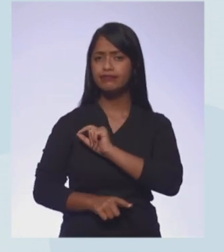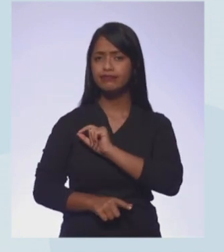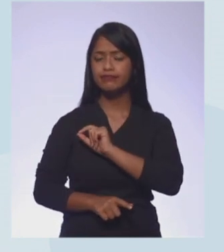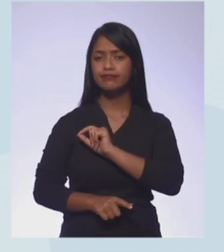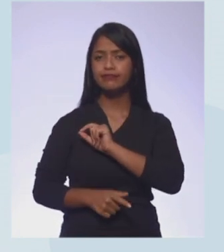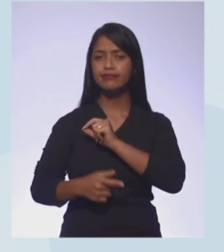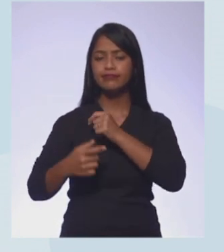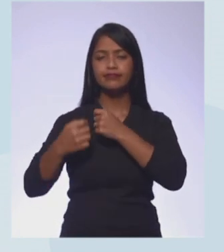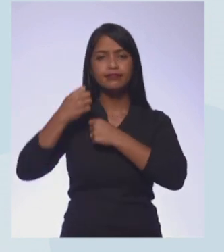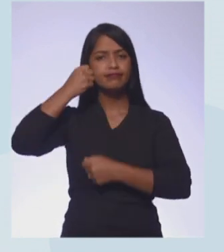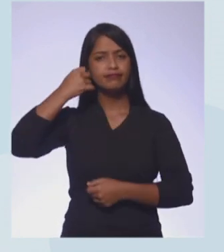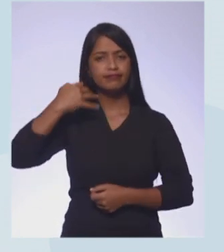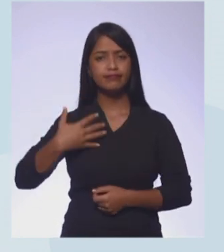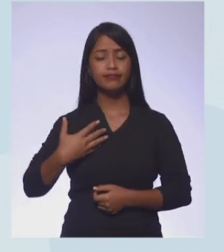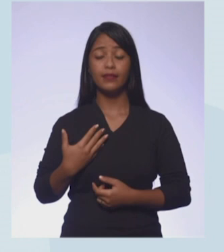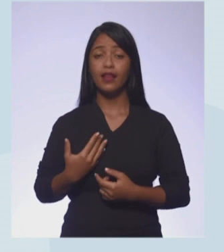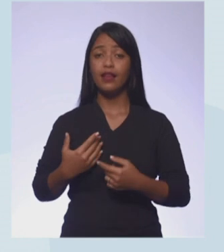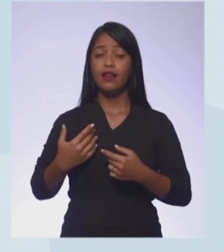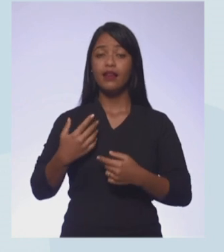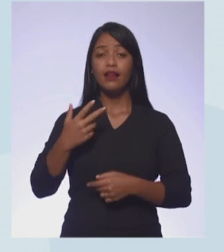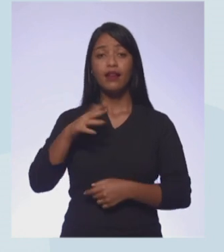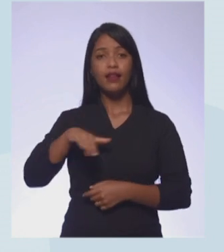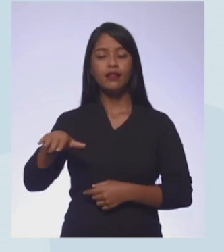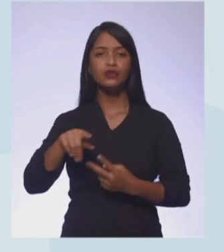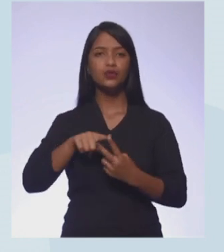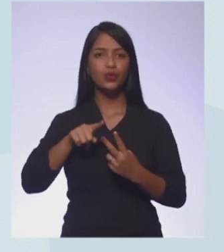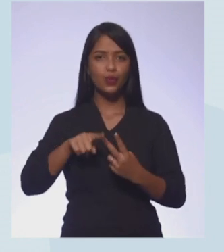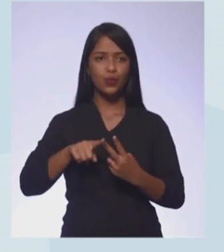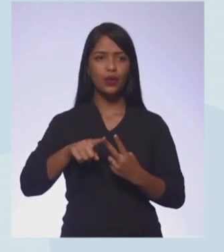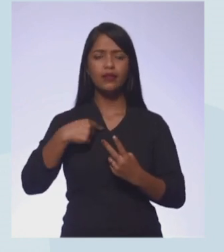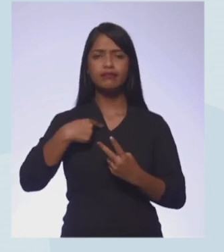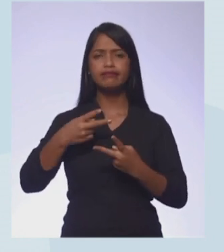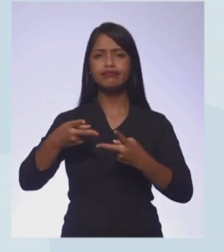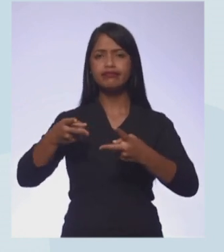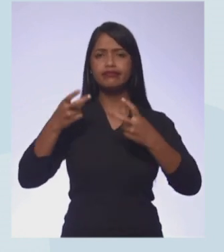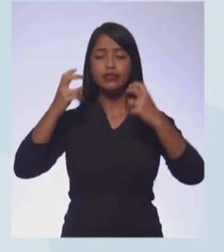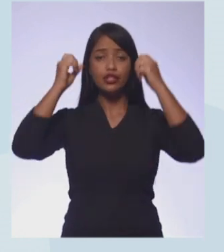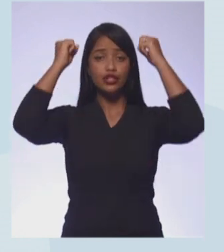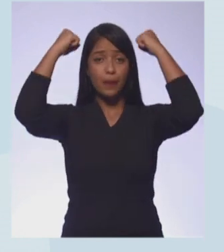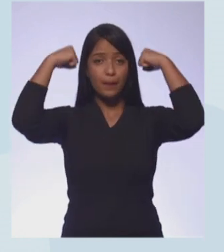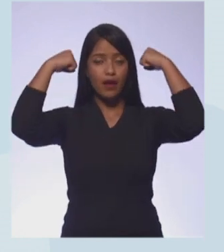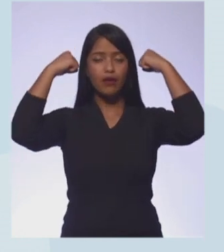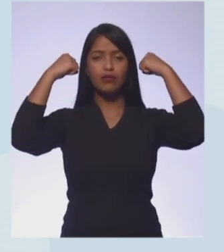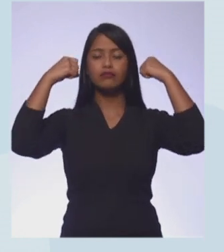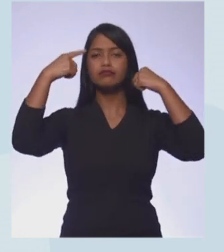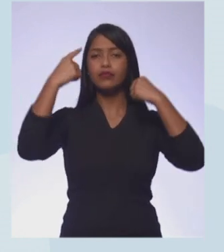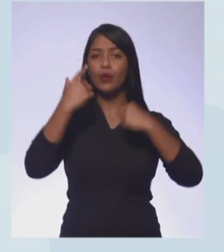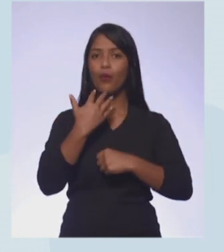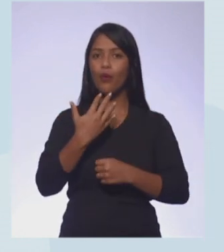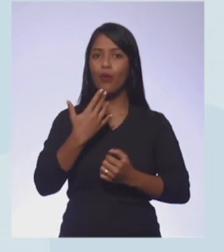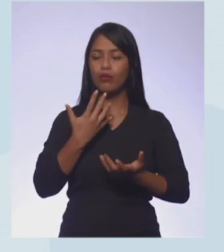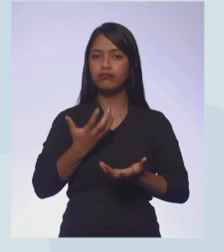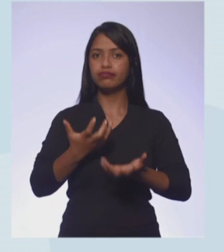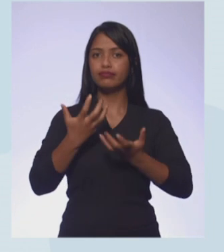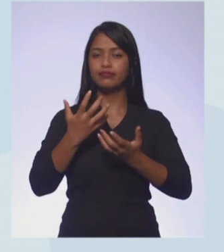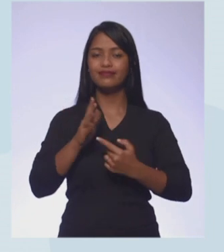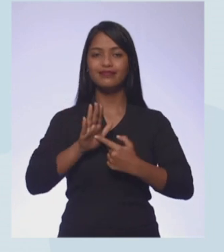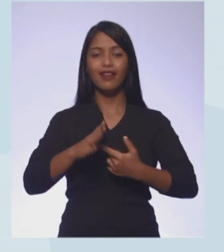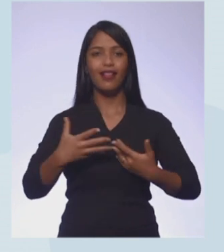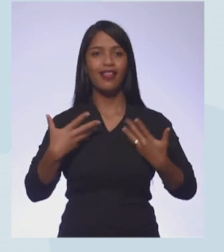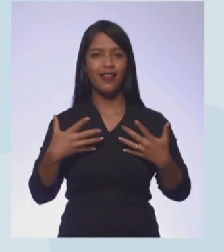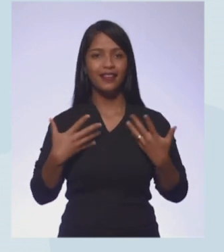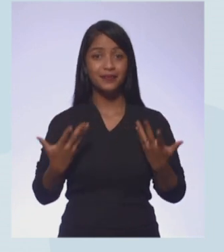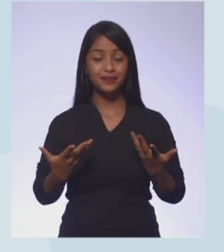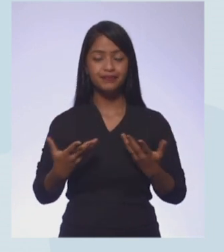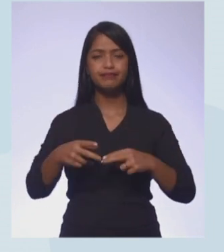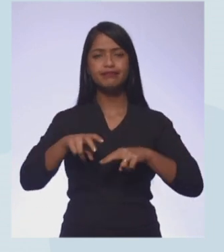Eu reparei até na cor do chapéu, né? Que demonstra alegria e tal. Então, elas estão sentadas num jardim, lendo. E